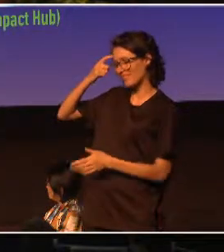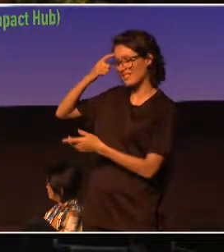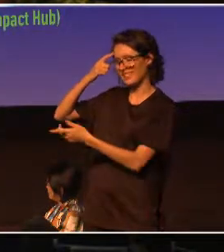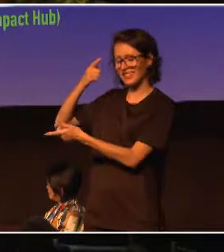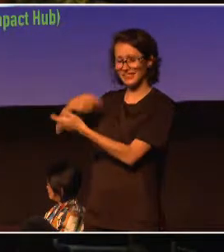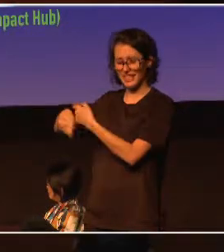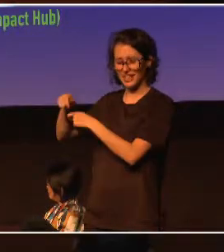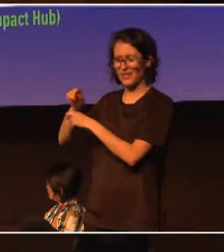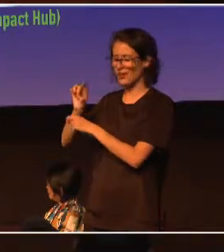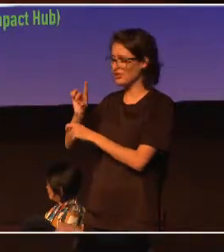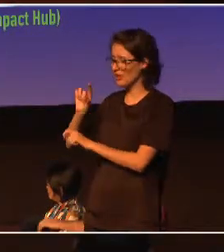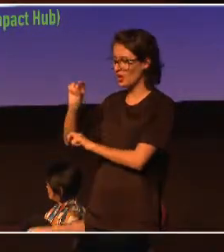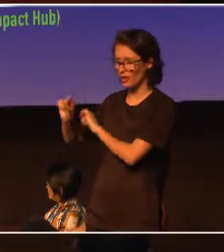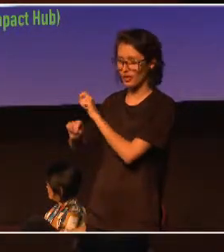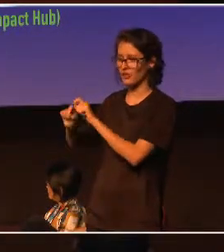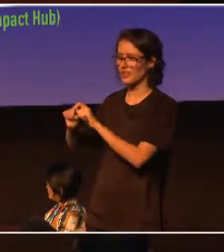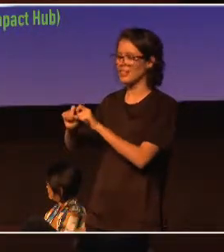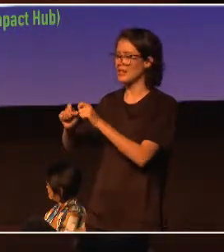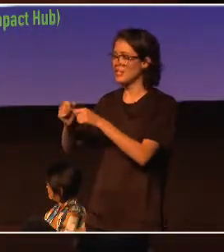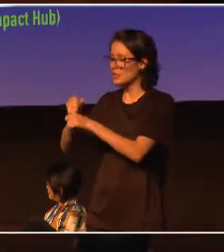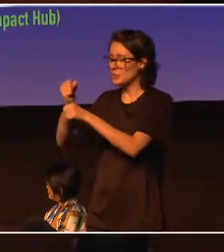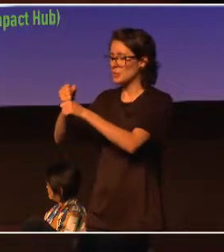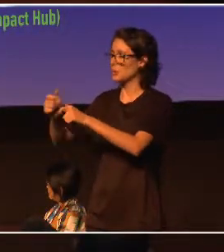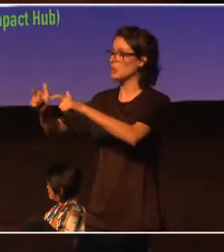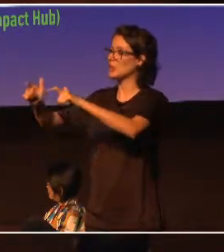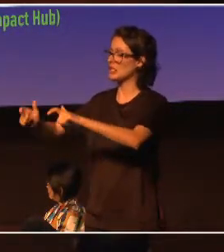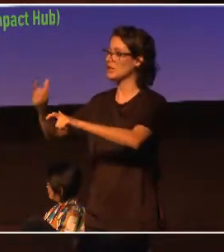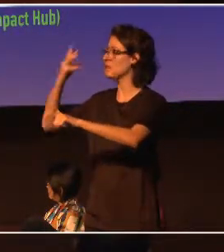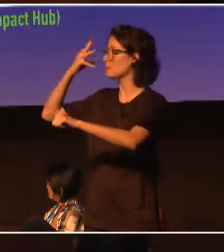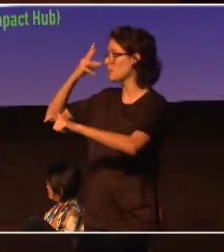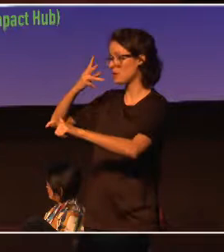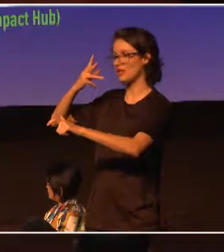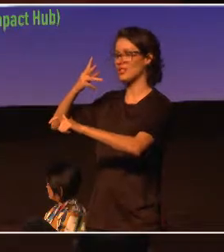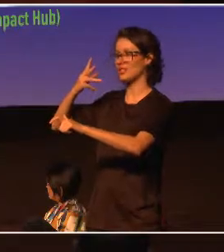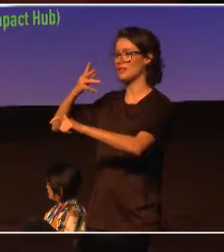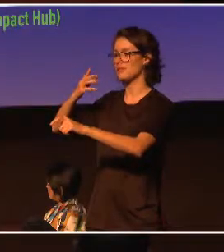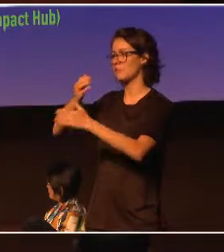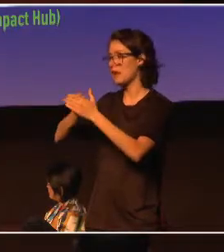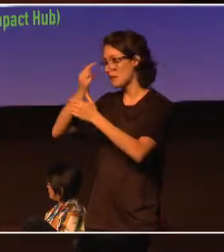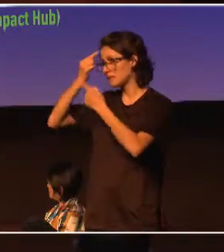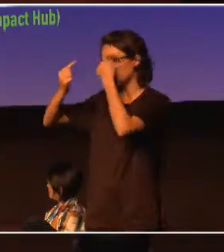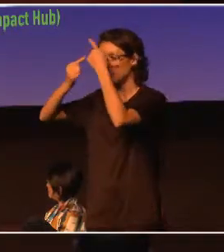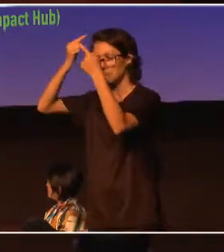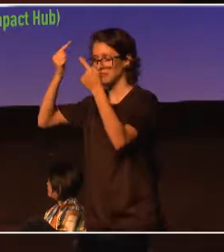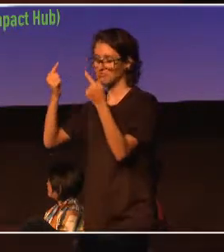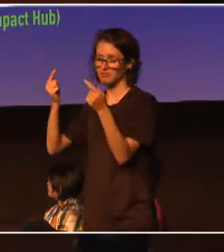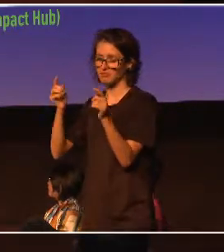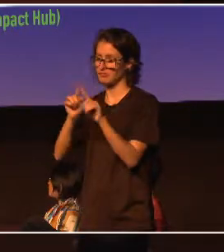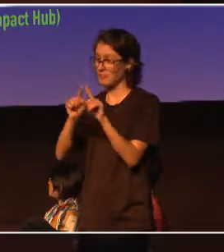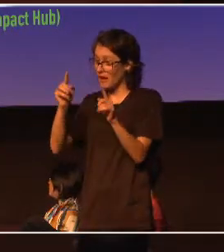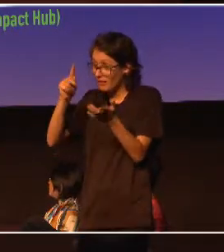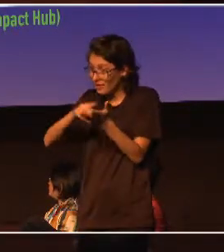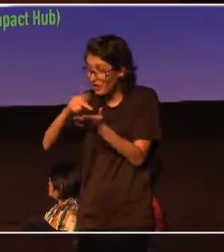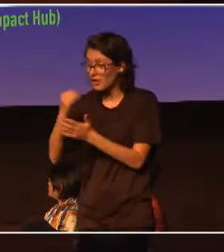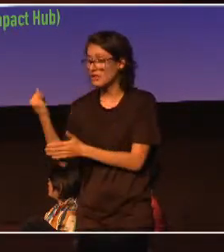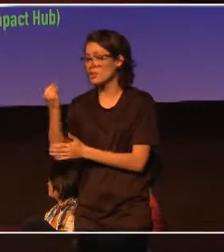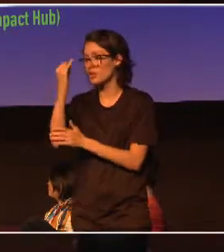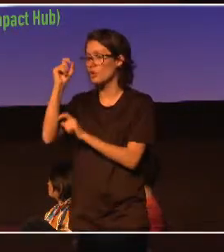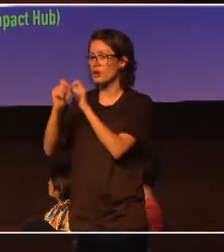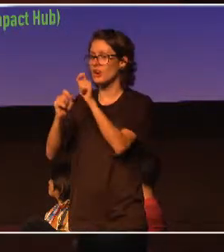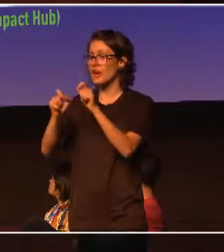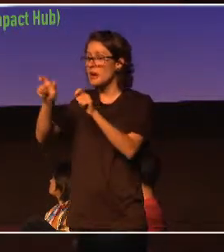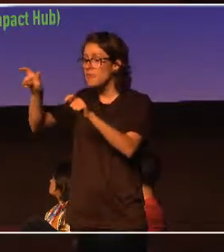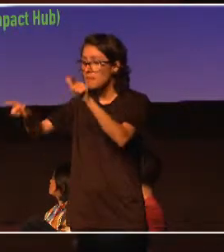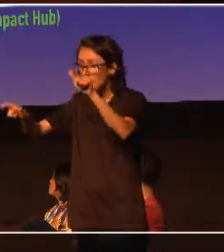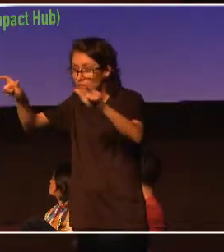negócio é construir um espaço físico super bonito para fomentar a inovação. Quando o importante são as pessoas que